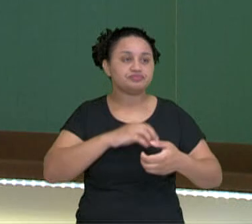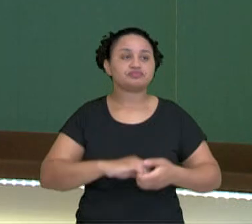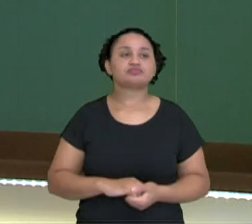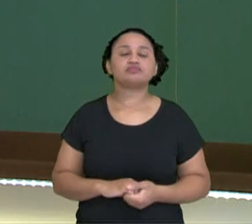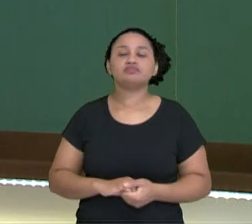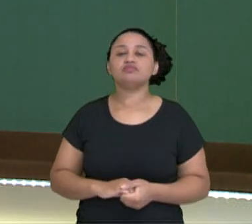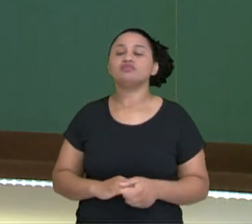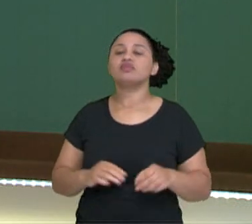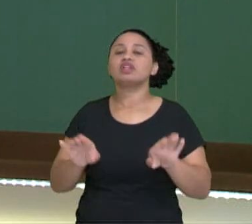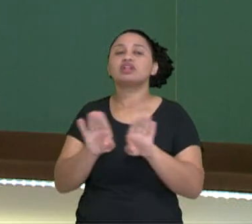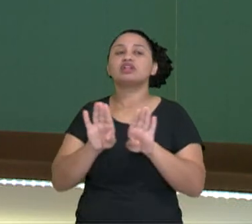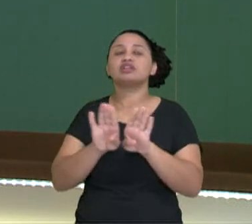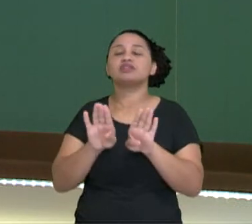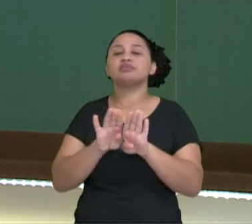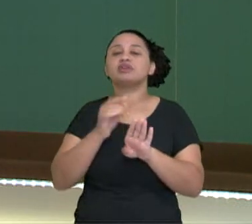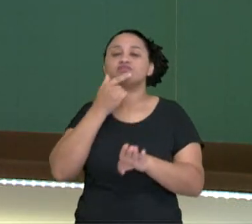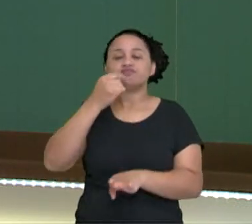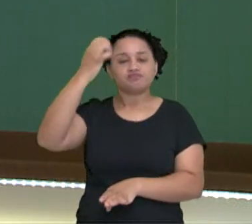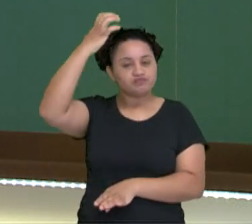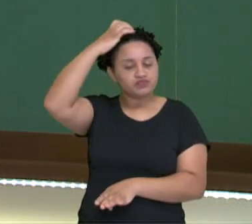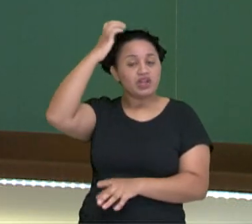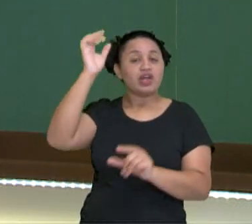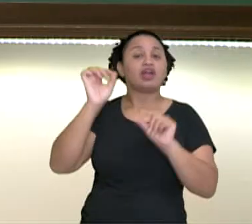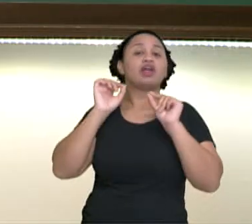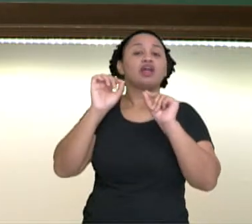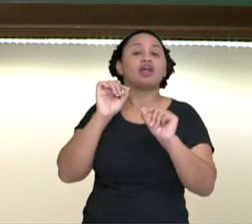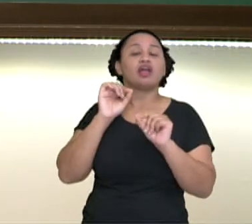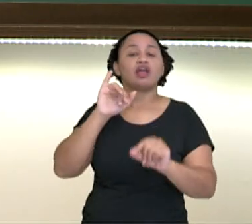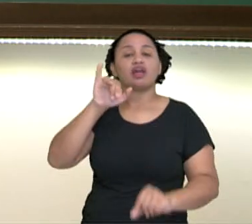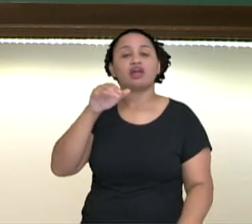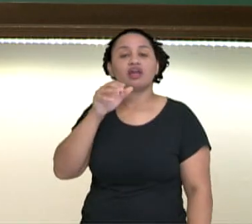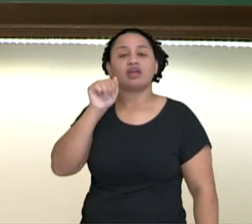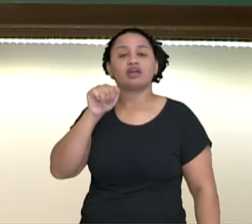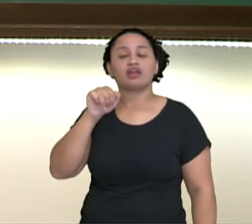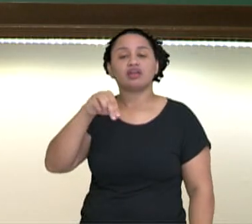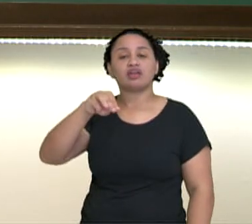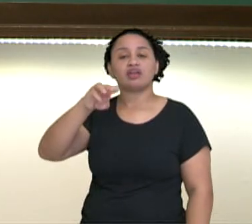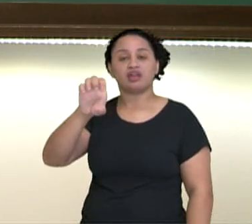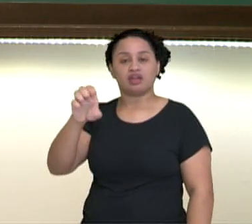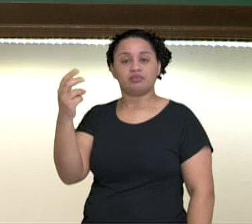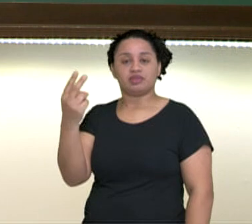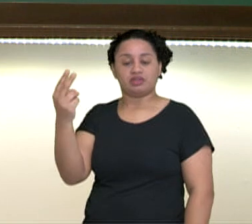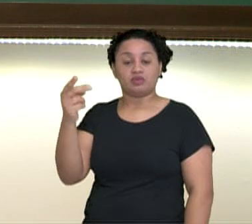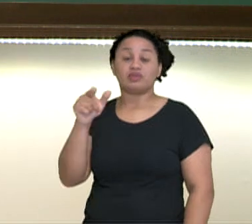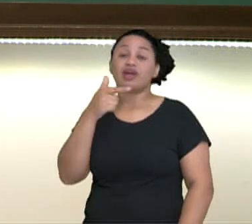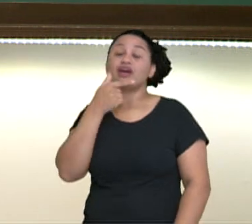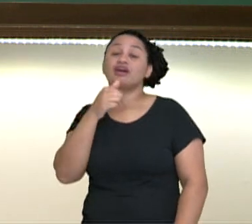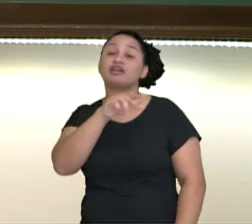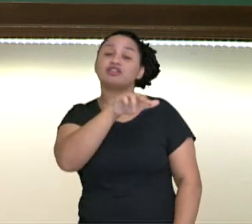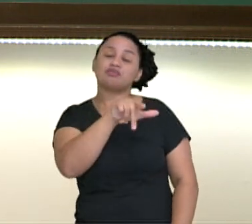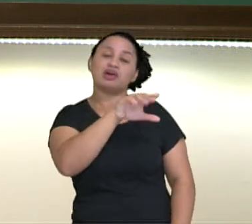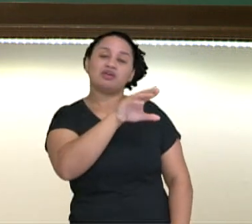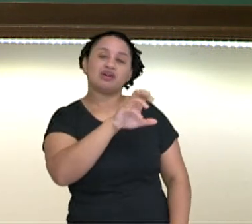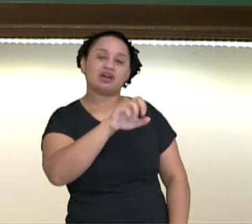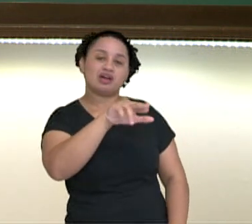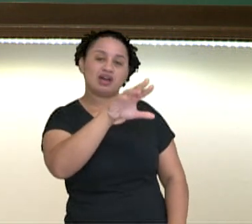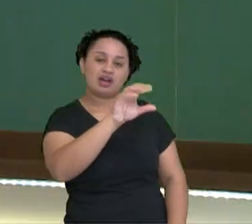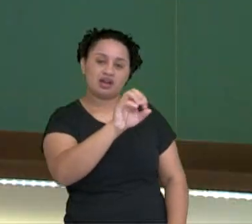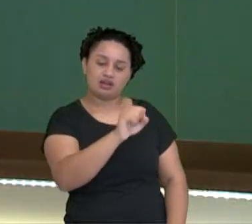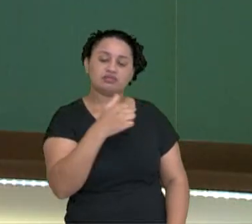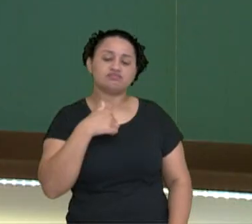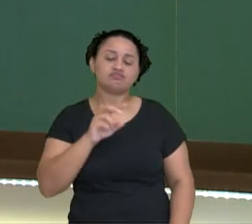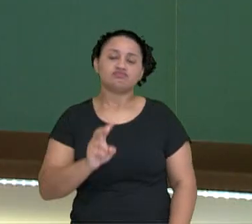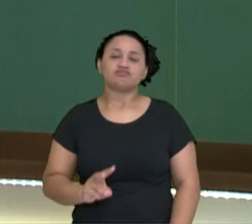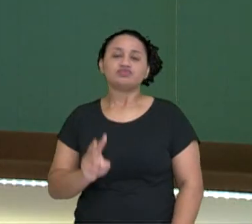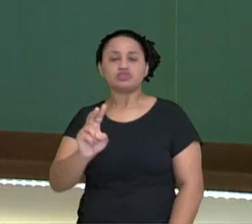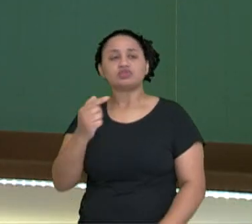Temos também o reinado de Jaime II. O Jaime II era o irmão de Carlos II, vai ser o seu sucessor, vai